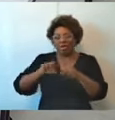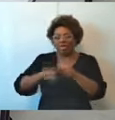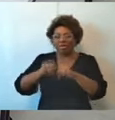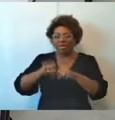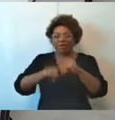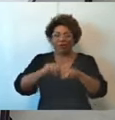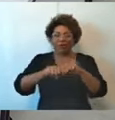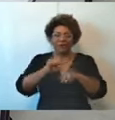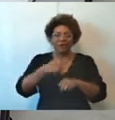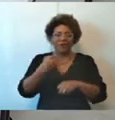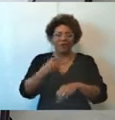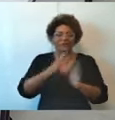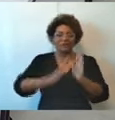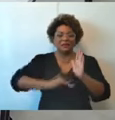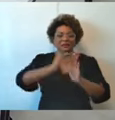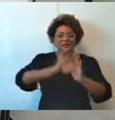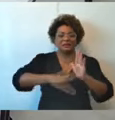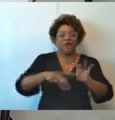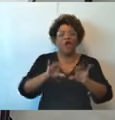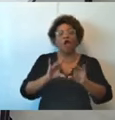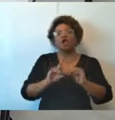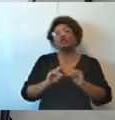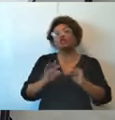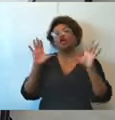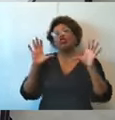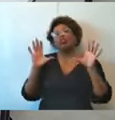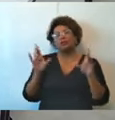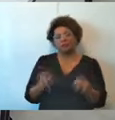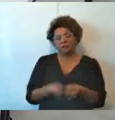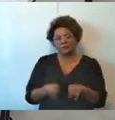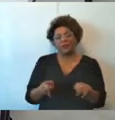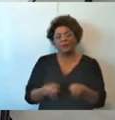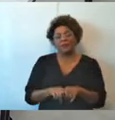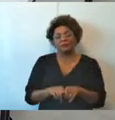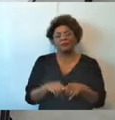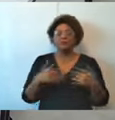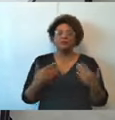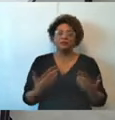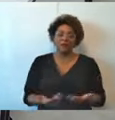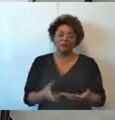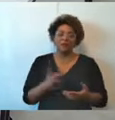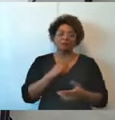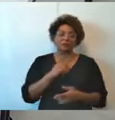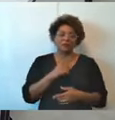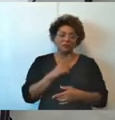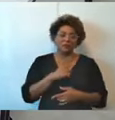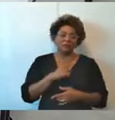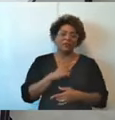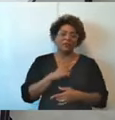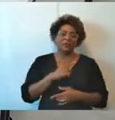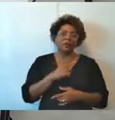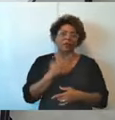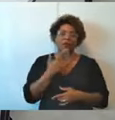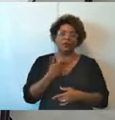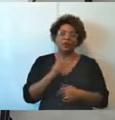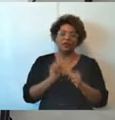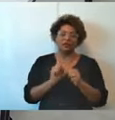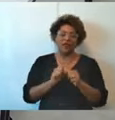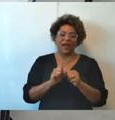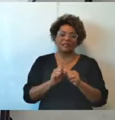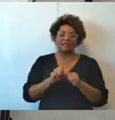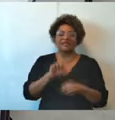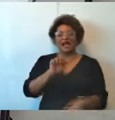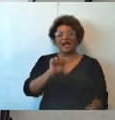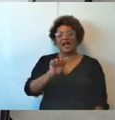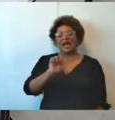boa, ela solta toda também. Então, está muito relacionado. Quando é feita uma nova pavimentação, a Sudecap